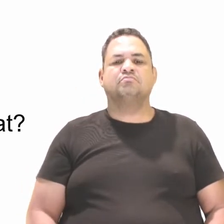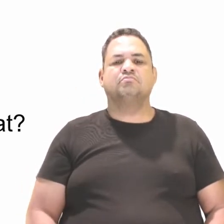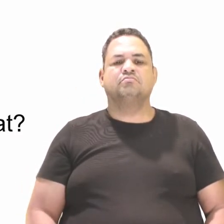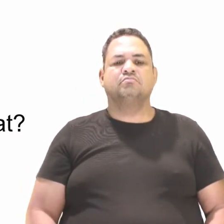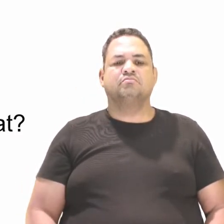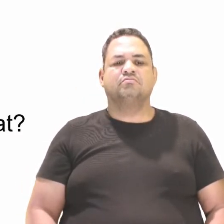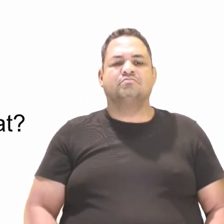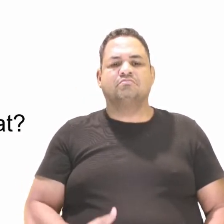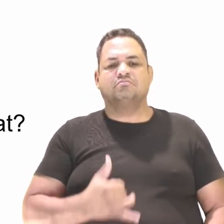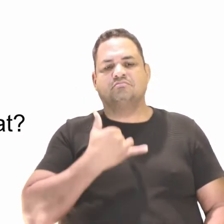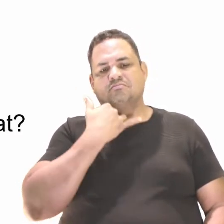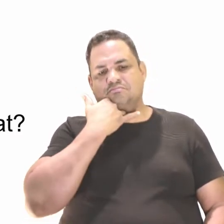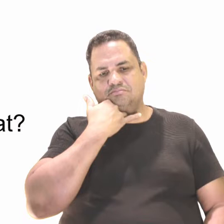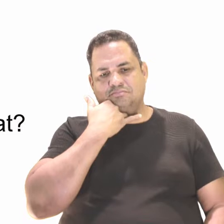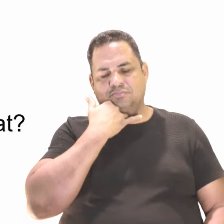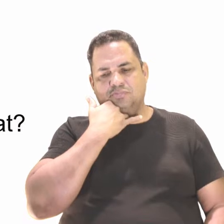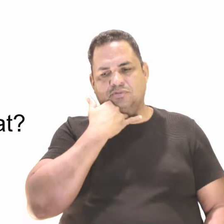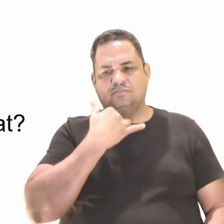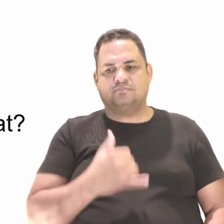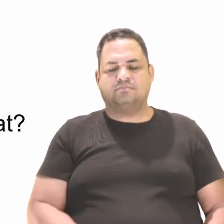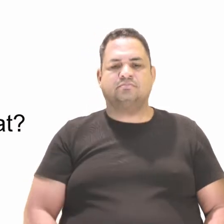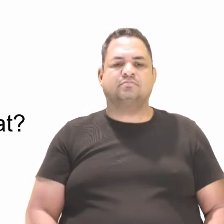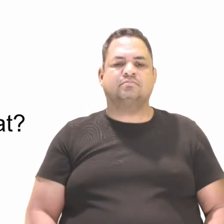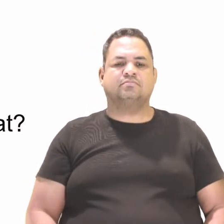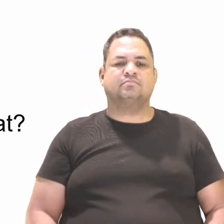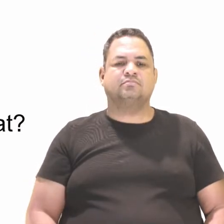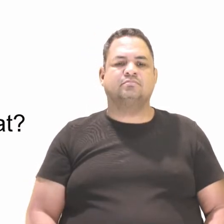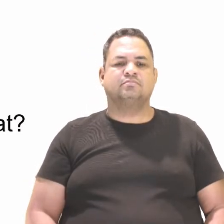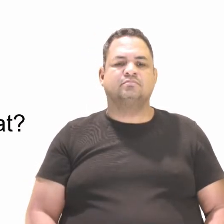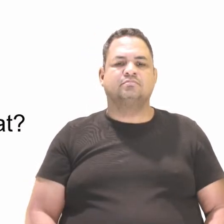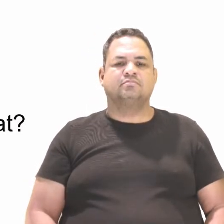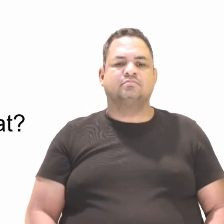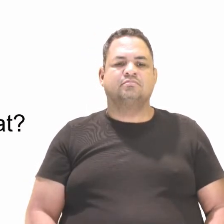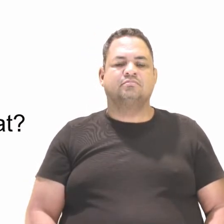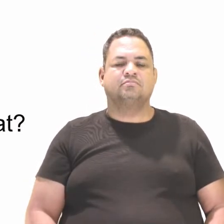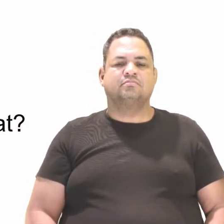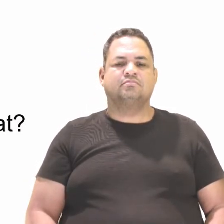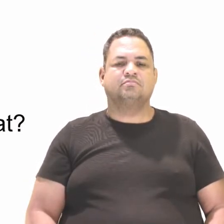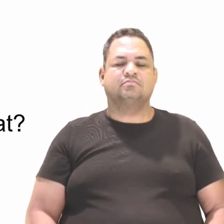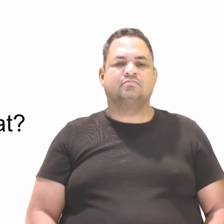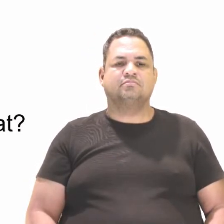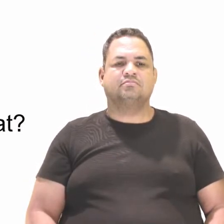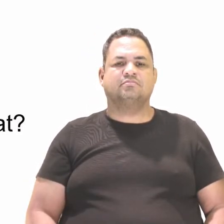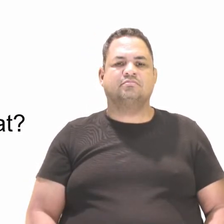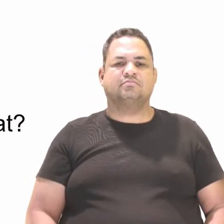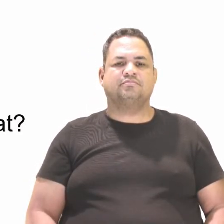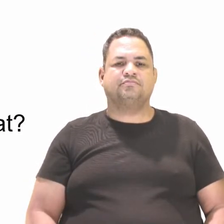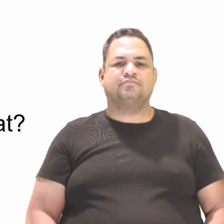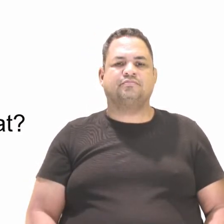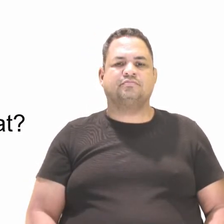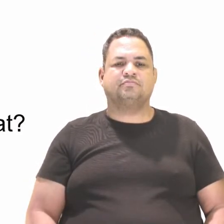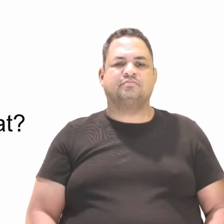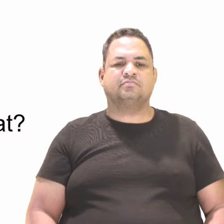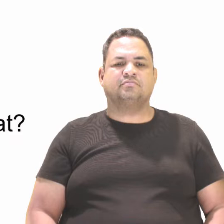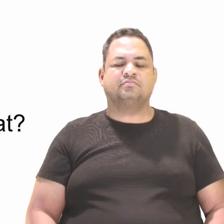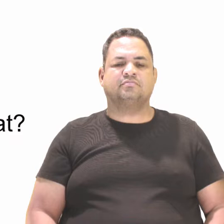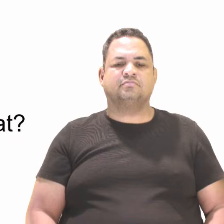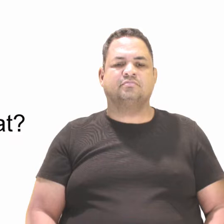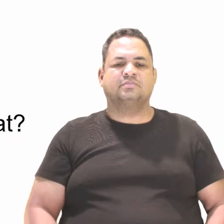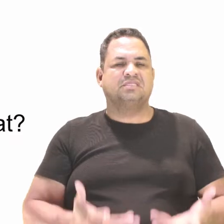I'm sorry, né? I'm sorry, ou seja, ela já está começando a refusing, né?